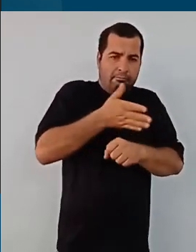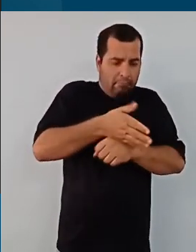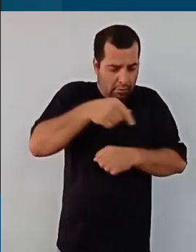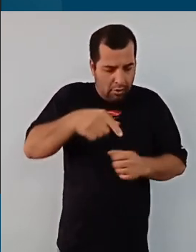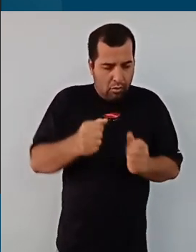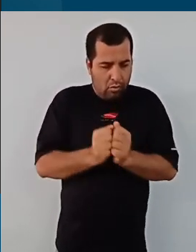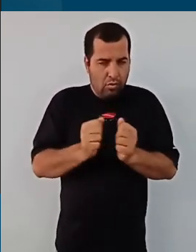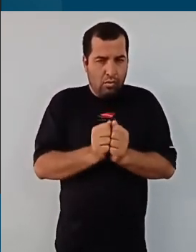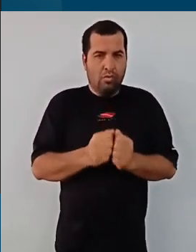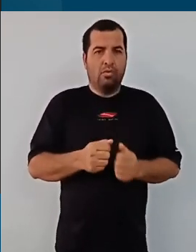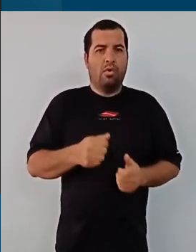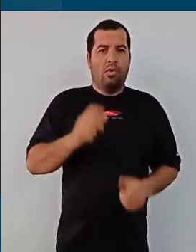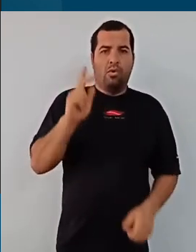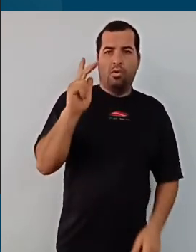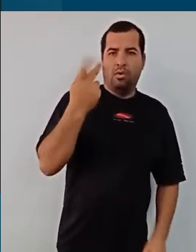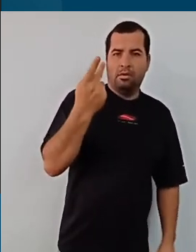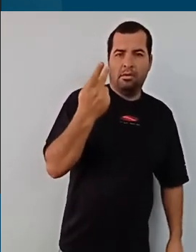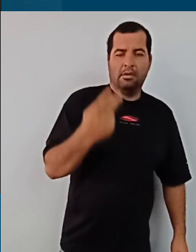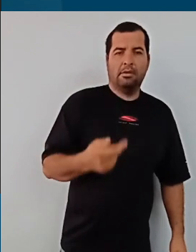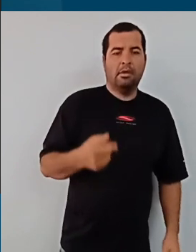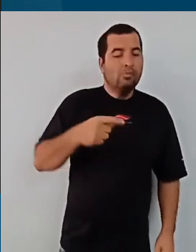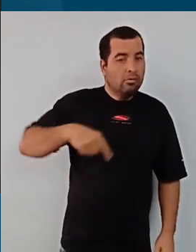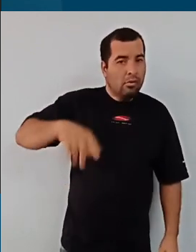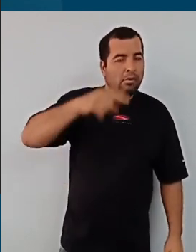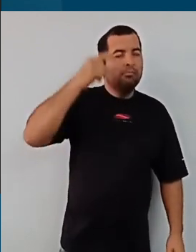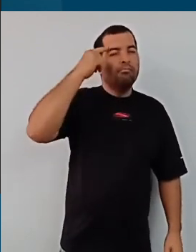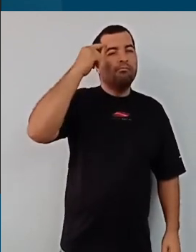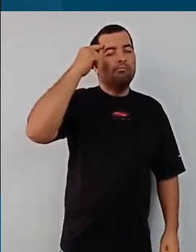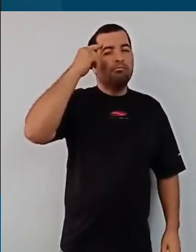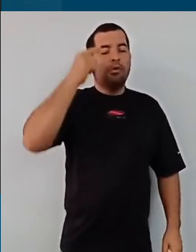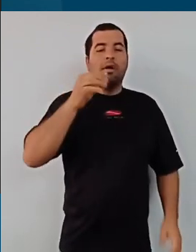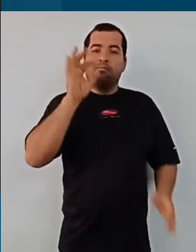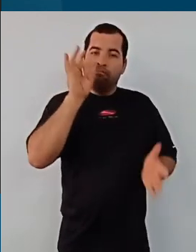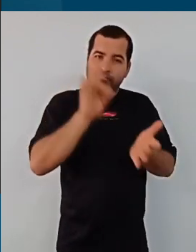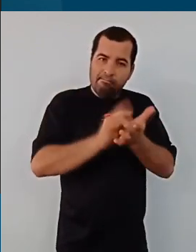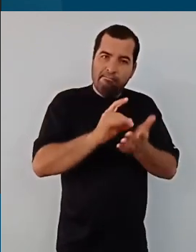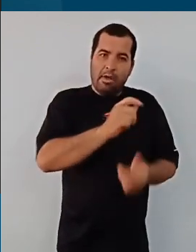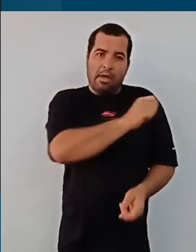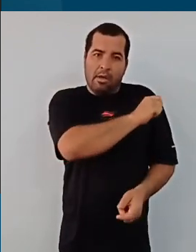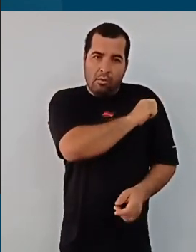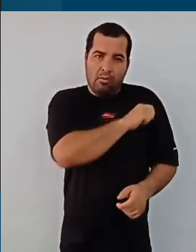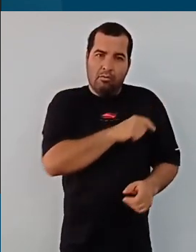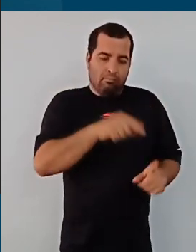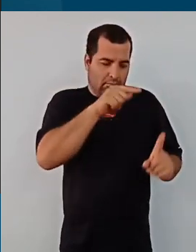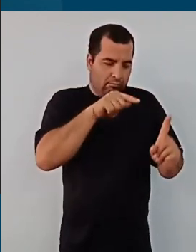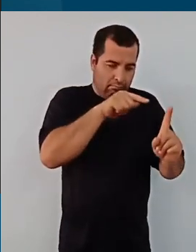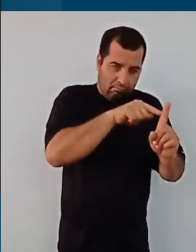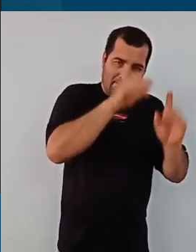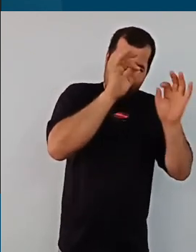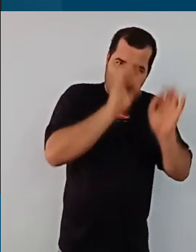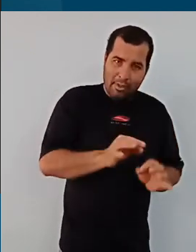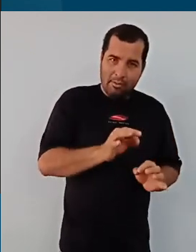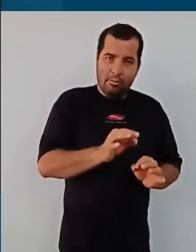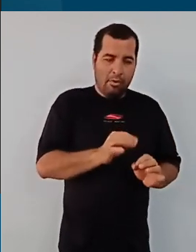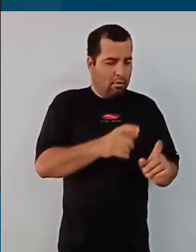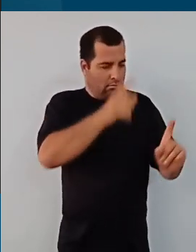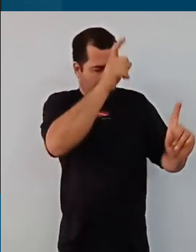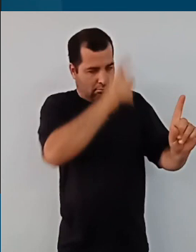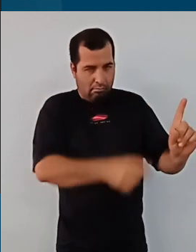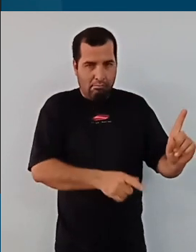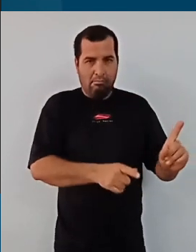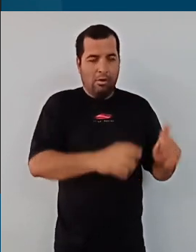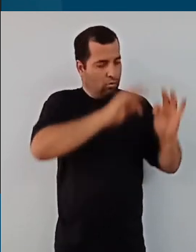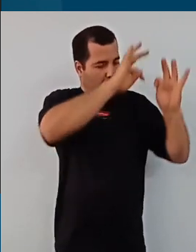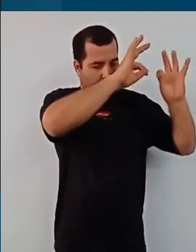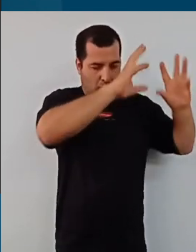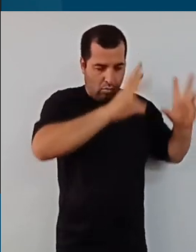Hortolândia. Porque, na verdade, quando a gente pensa nesse estudante no centro, esse estudante que precisa ser olhado de uma forma integral, e esse estudante